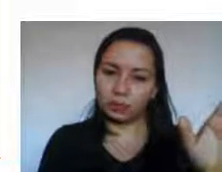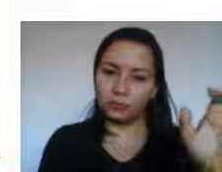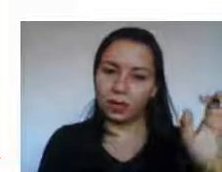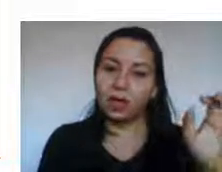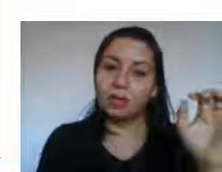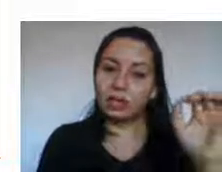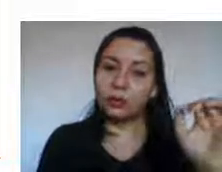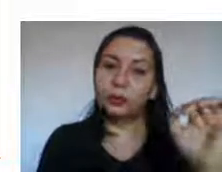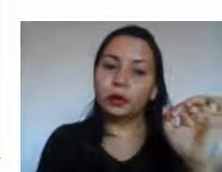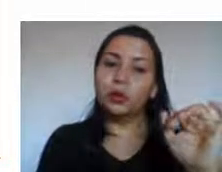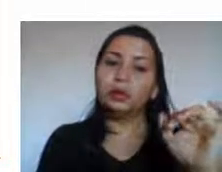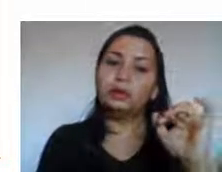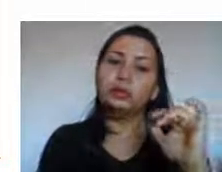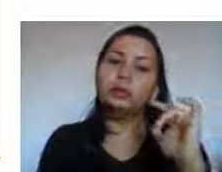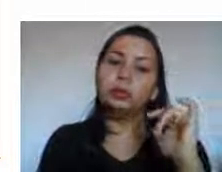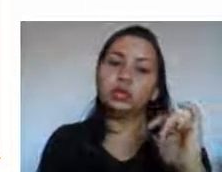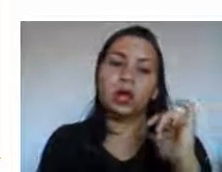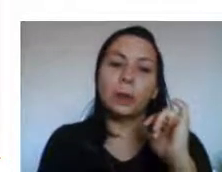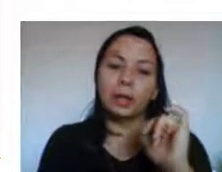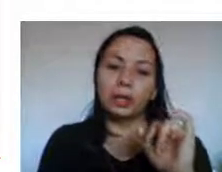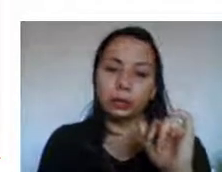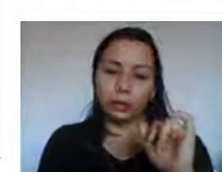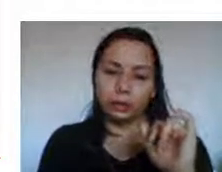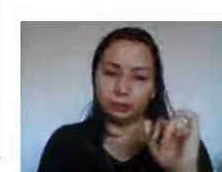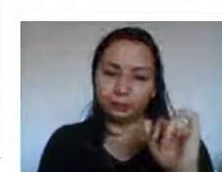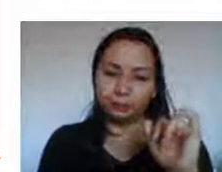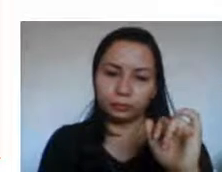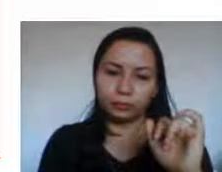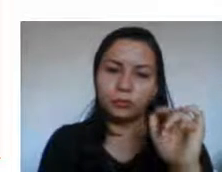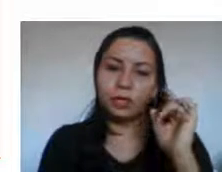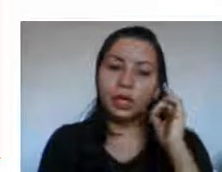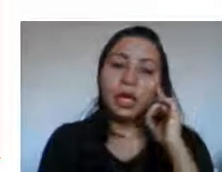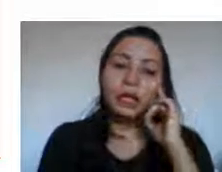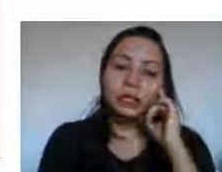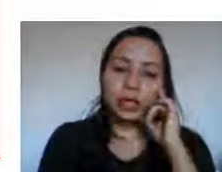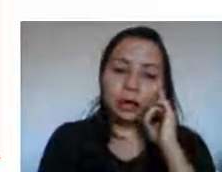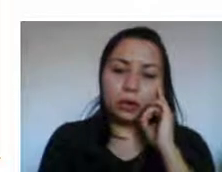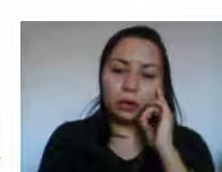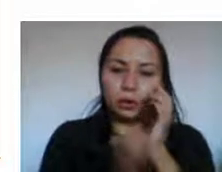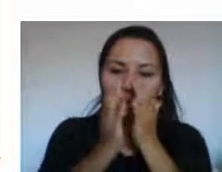pessoas, segundo a ONG Fundo Mundial para a Natureza.